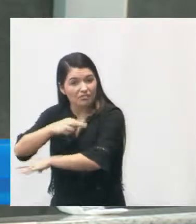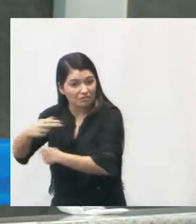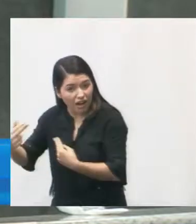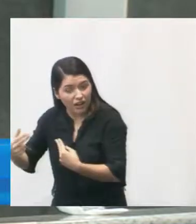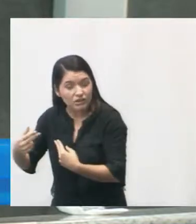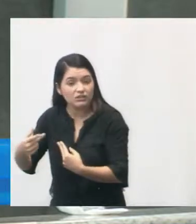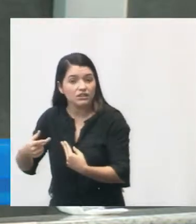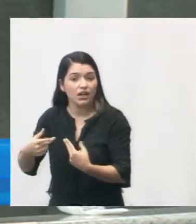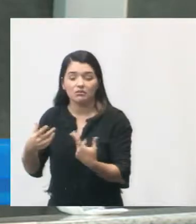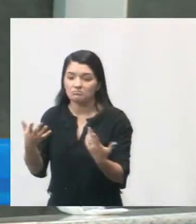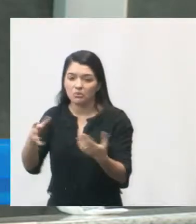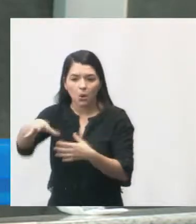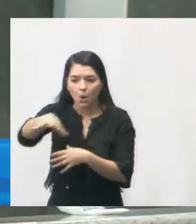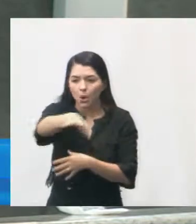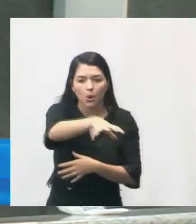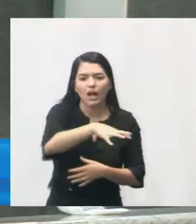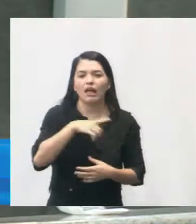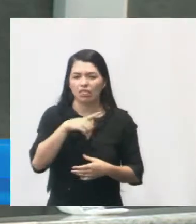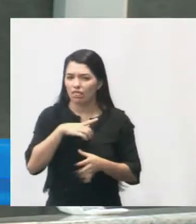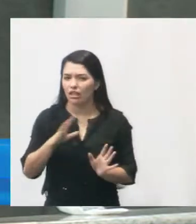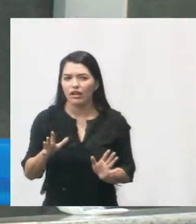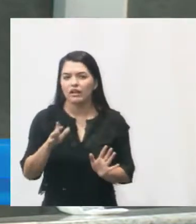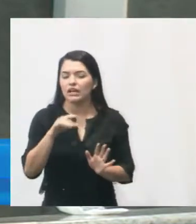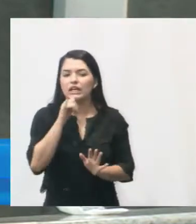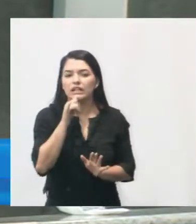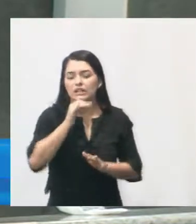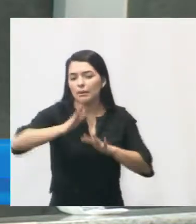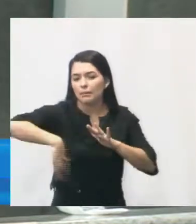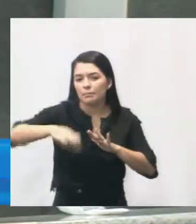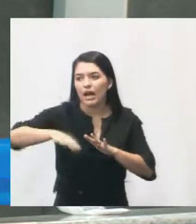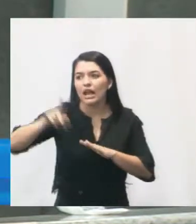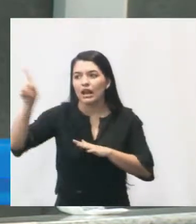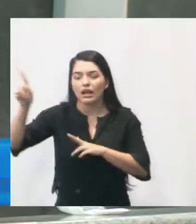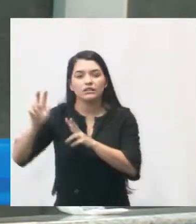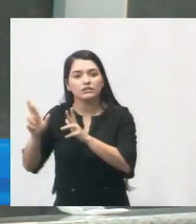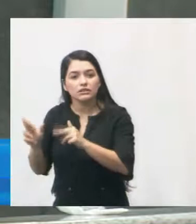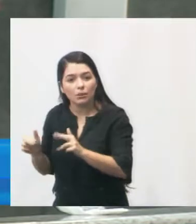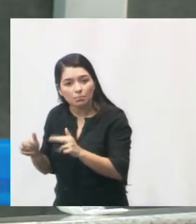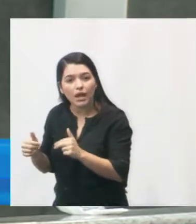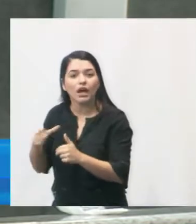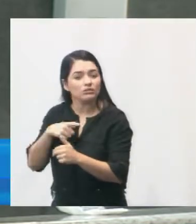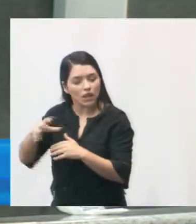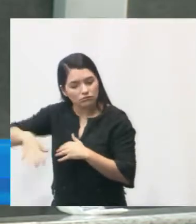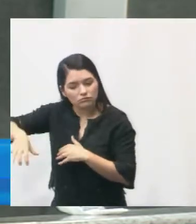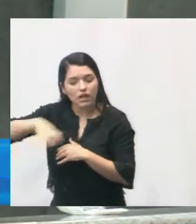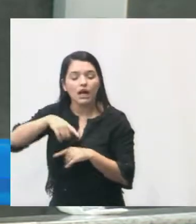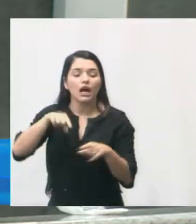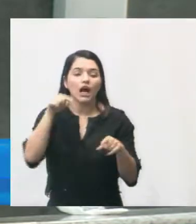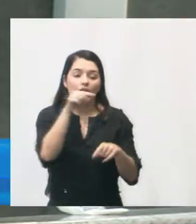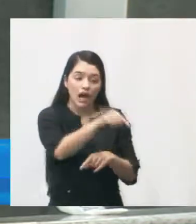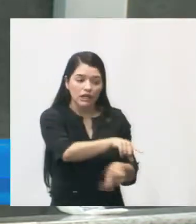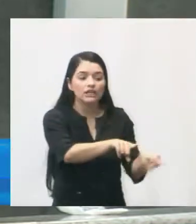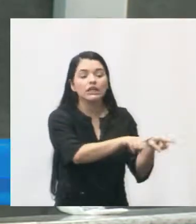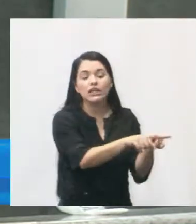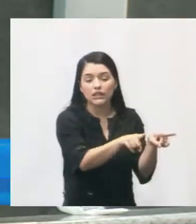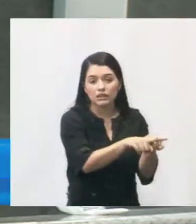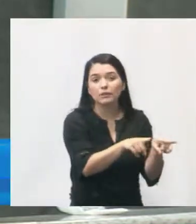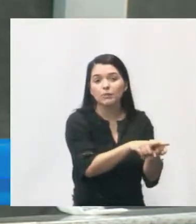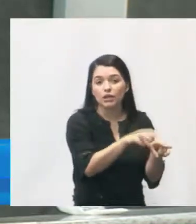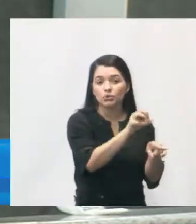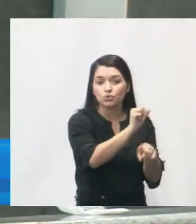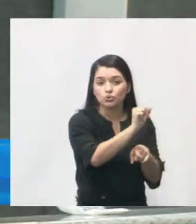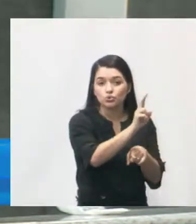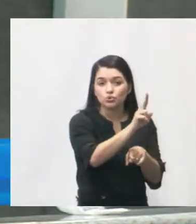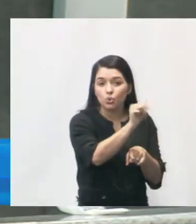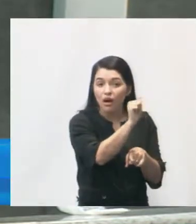discutindo, temos a Bahia Noroeste, lá em São Pedro, que ainda falta o entorno, aqui na ponta da Enseada do Suá,